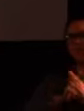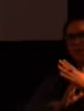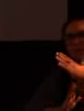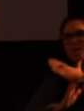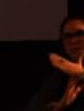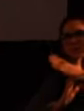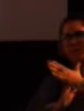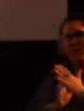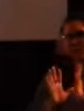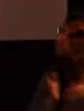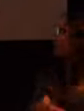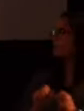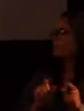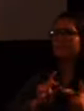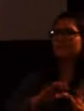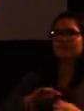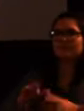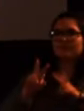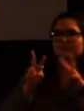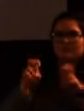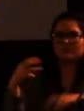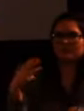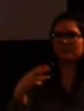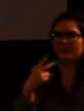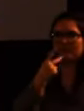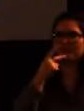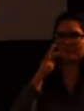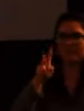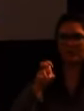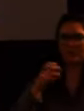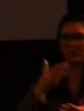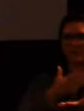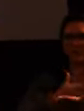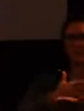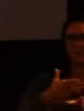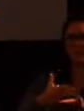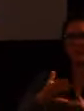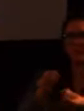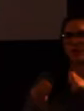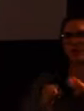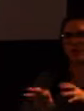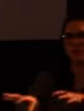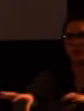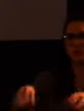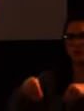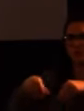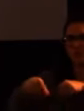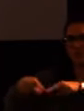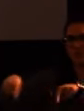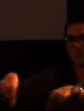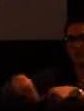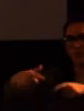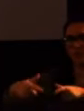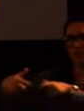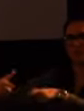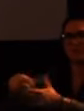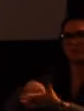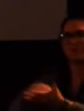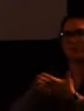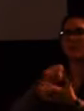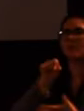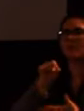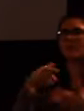altura máxima. Ou seja, o título 3, que trata do parcelamento e da urbanização do solo, é um título que vai apresentar quais são